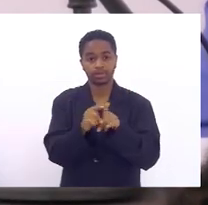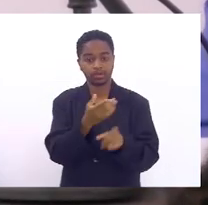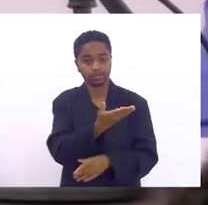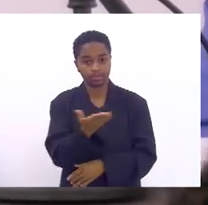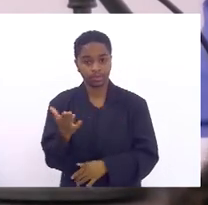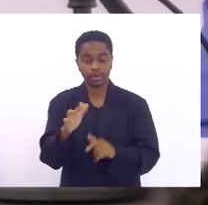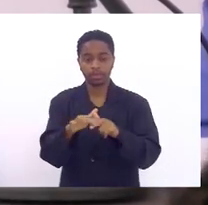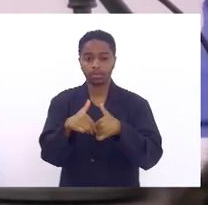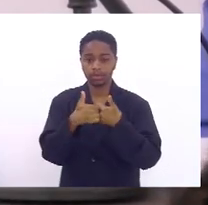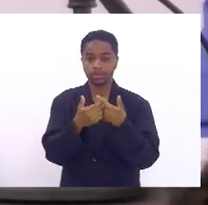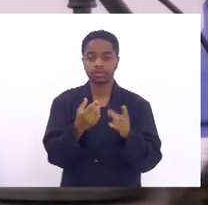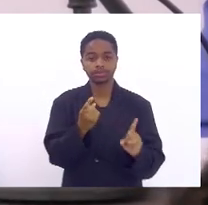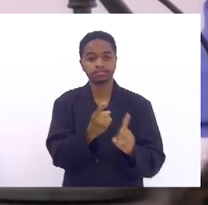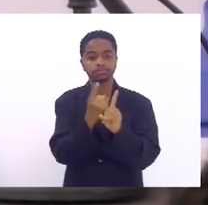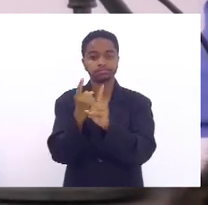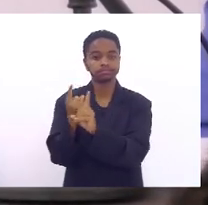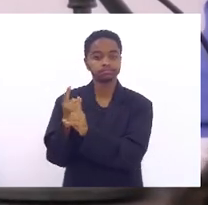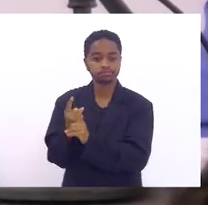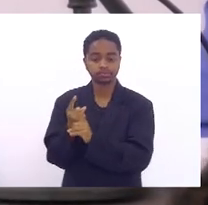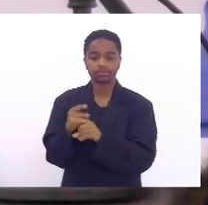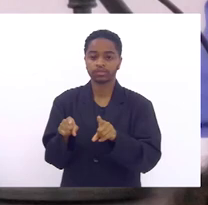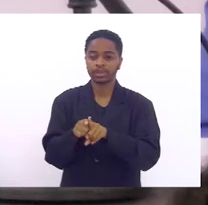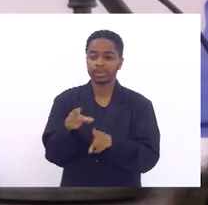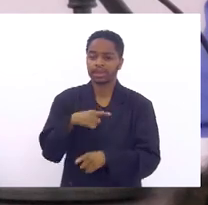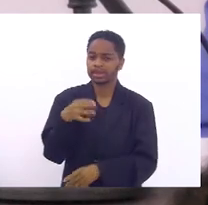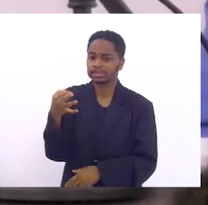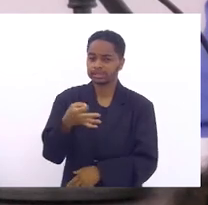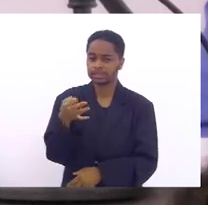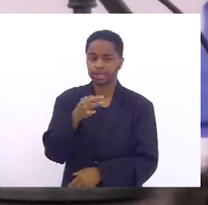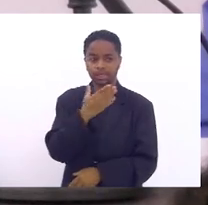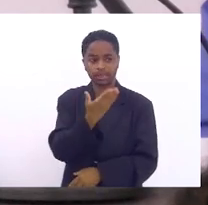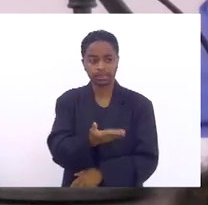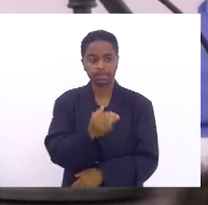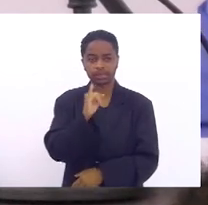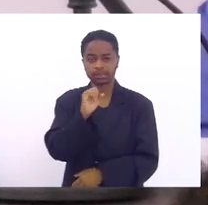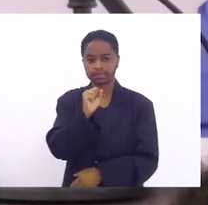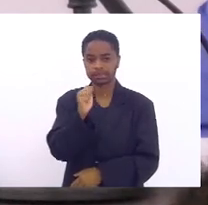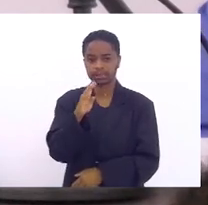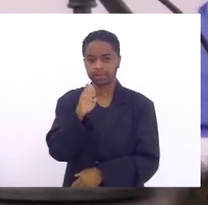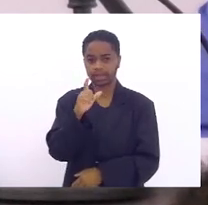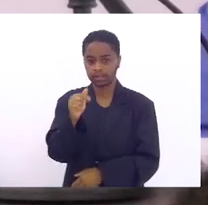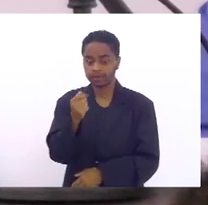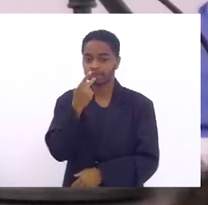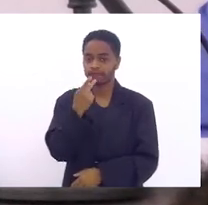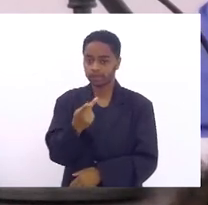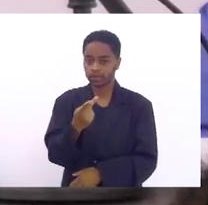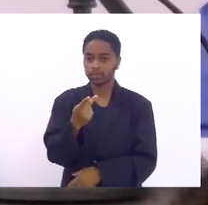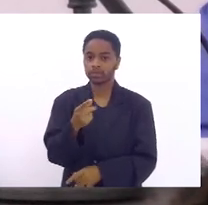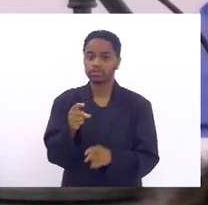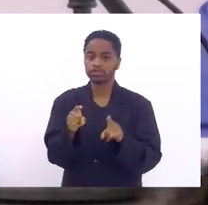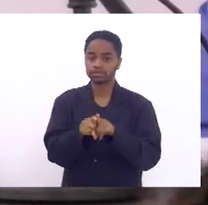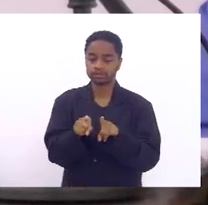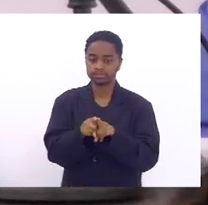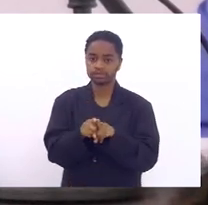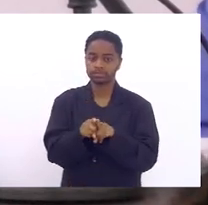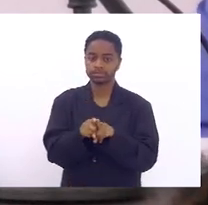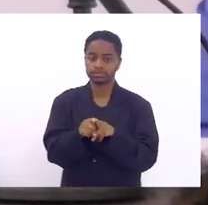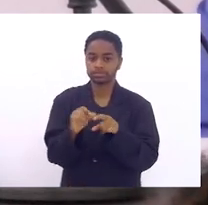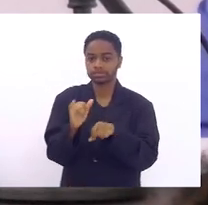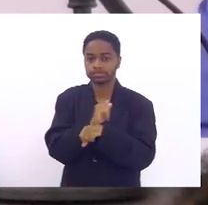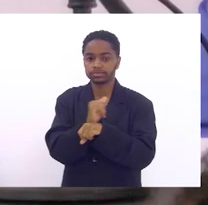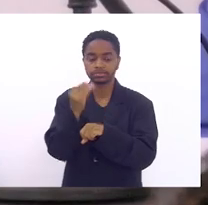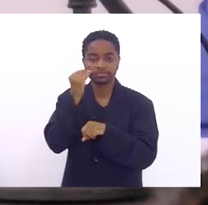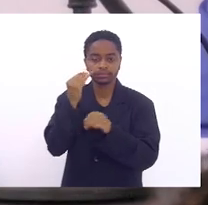importante diagnóstico isso com certeza a Isabela falou muito bem que é um é uma vai ser um instrumento para fomentar